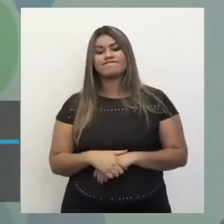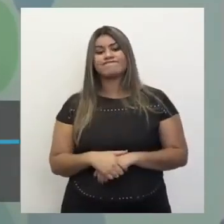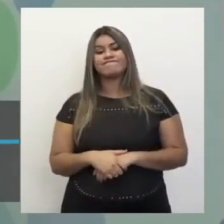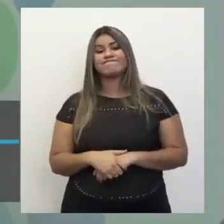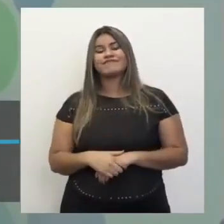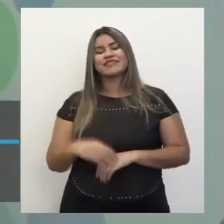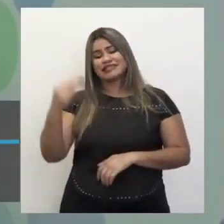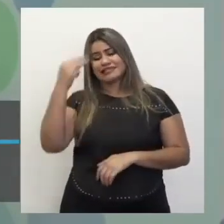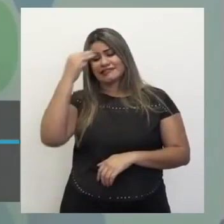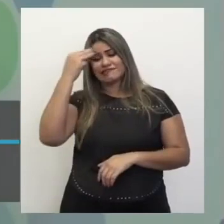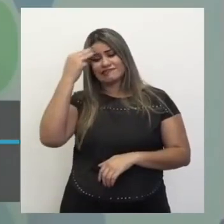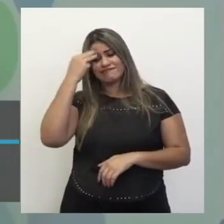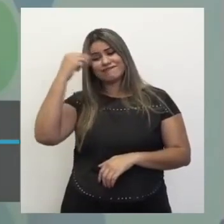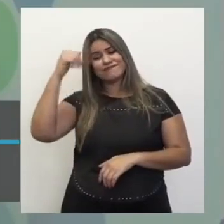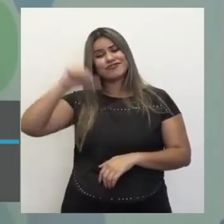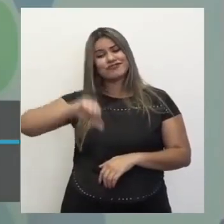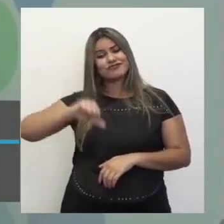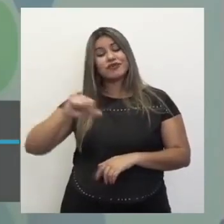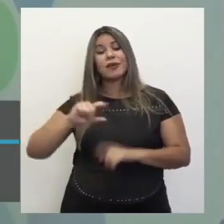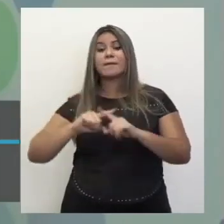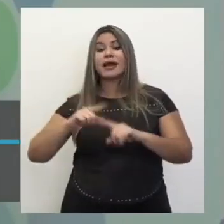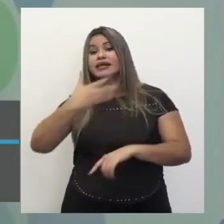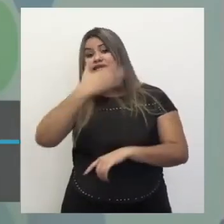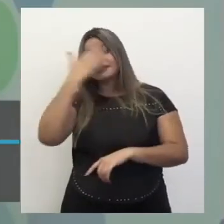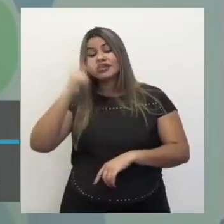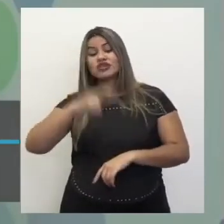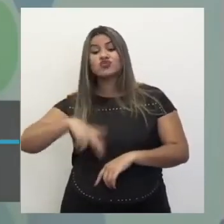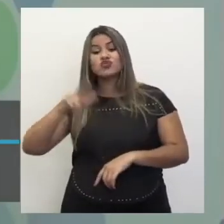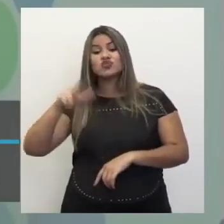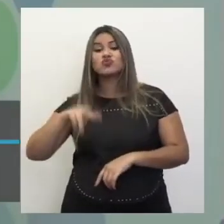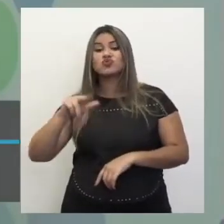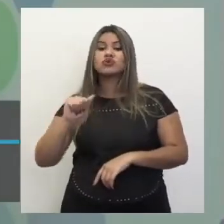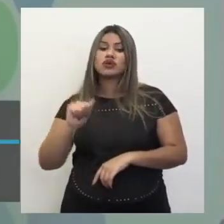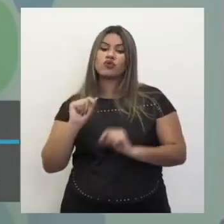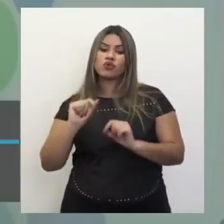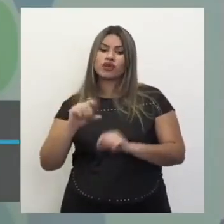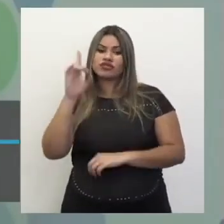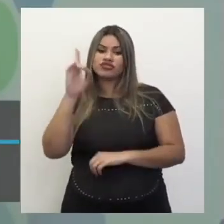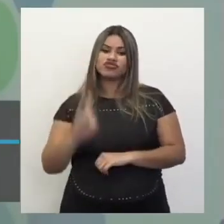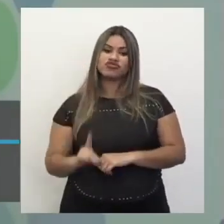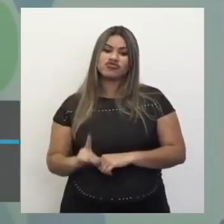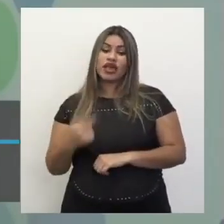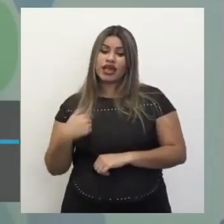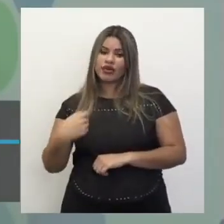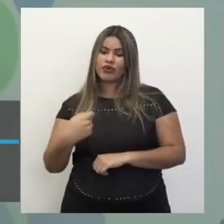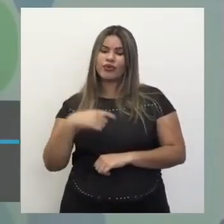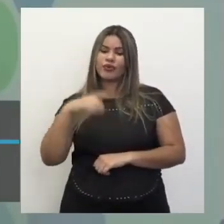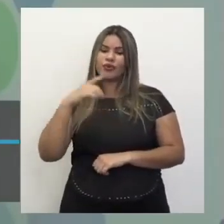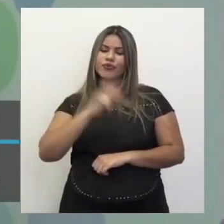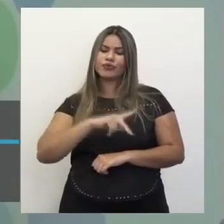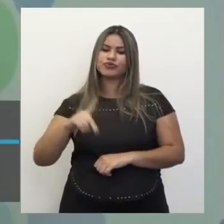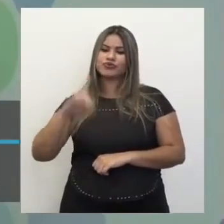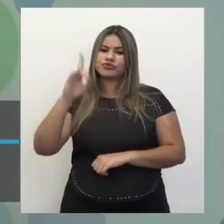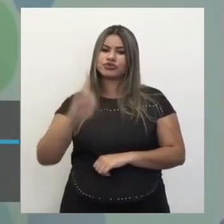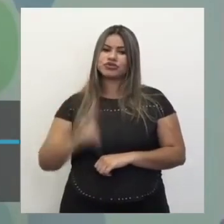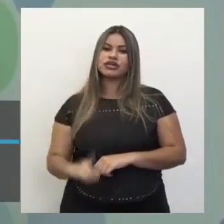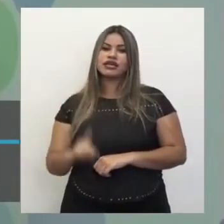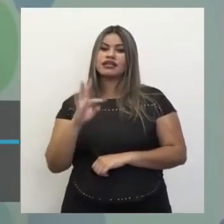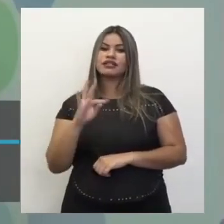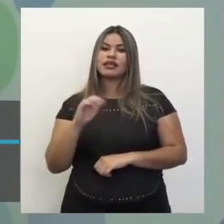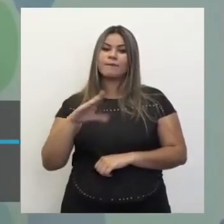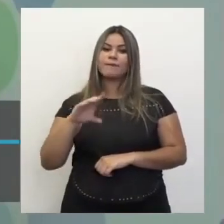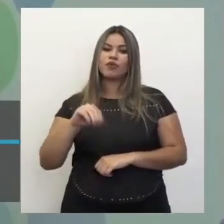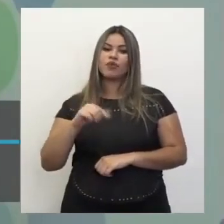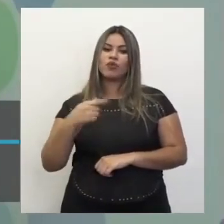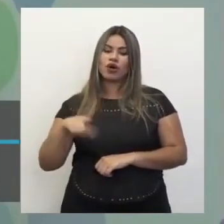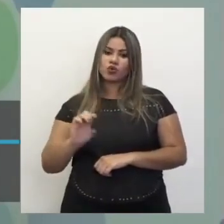ela já está falhando. Mas eu nunca esqueço, né, eu sou professor da Diretoria de Ensino de Taboão da Serra, né, lá aqui em São